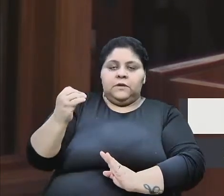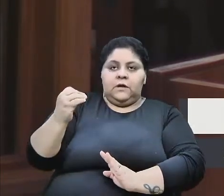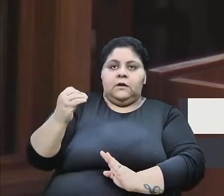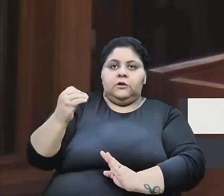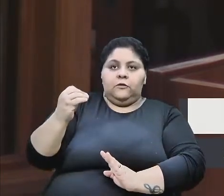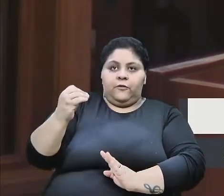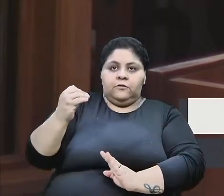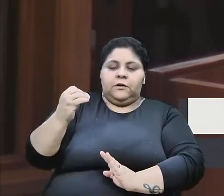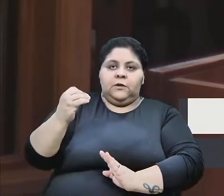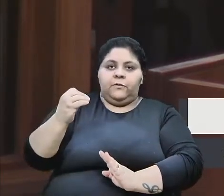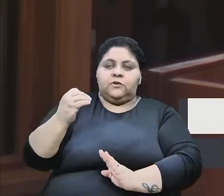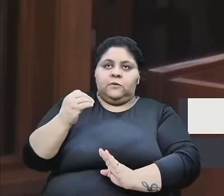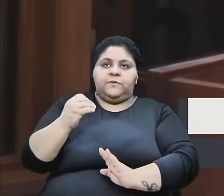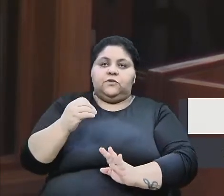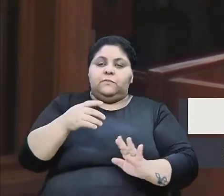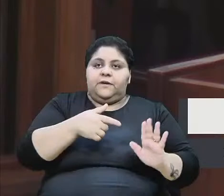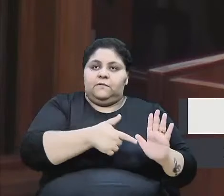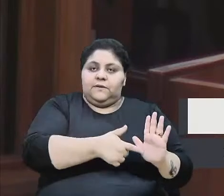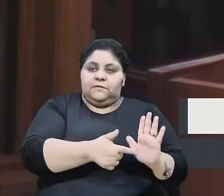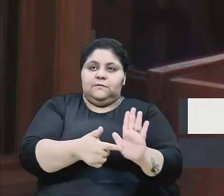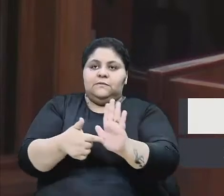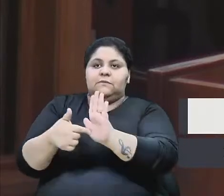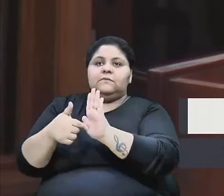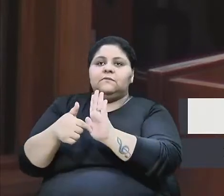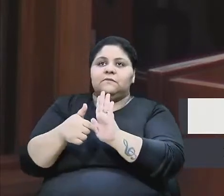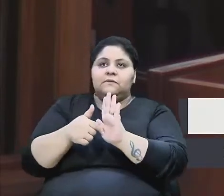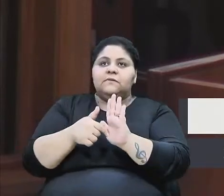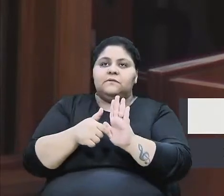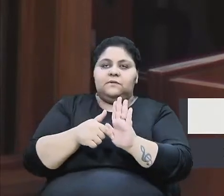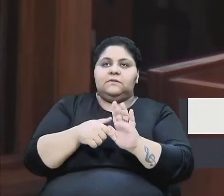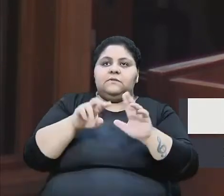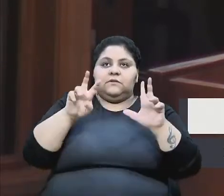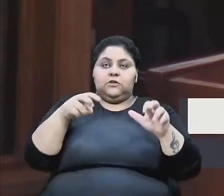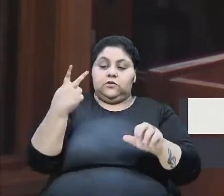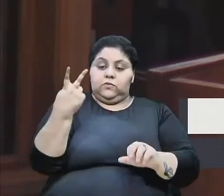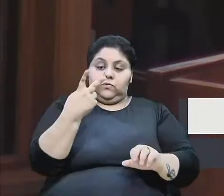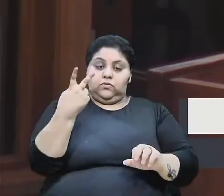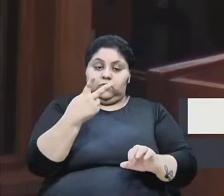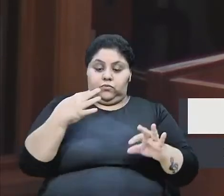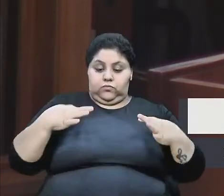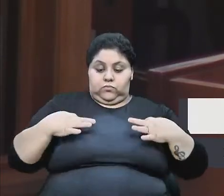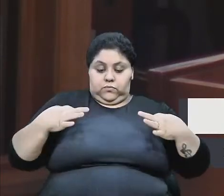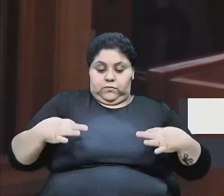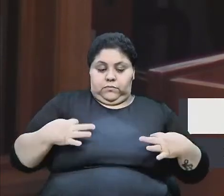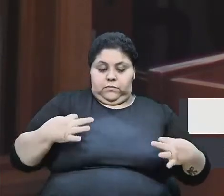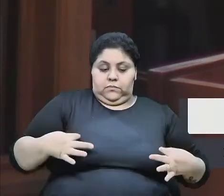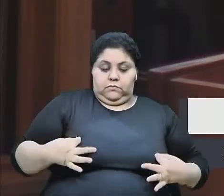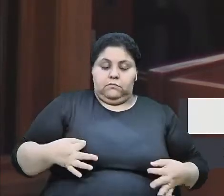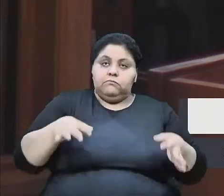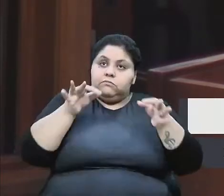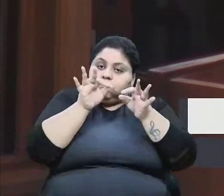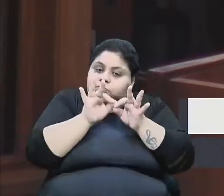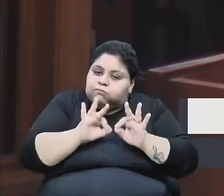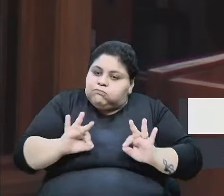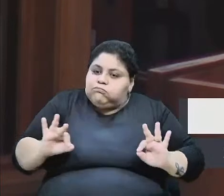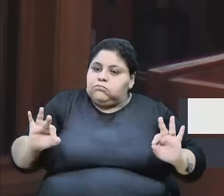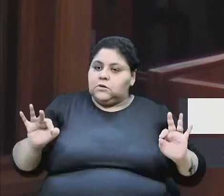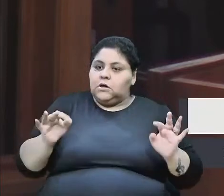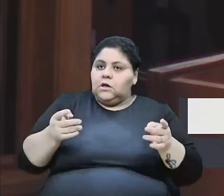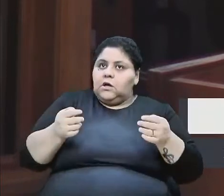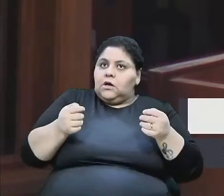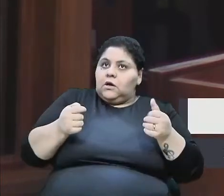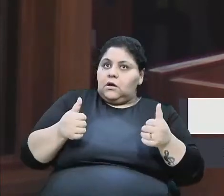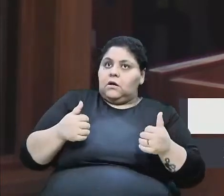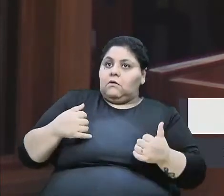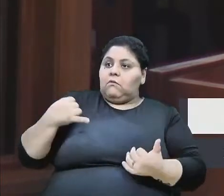a estilista é pesquisadora se debruça sobre duas peças tão simples quanto